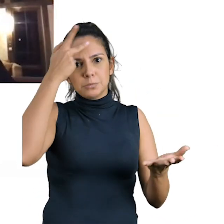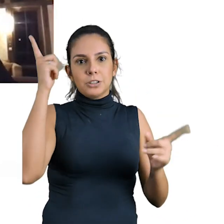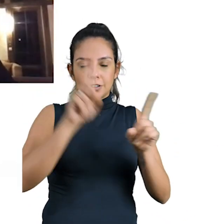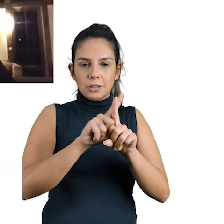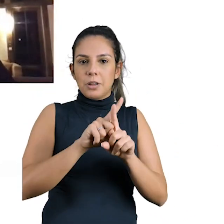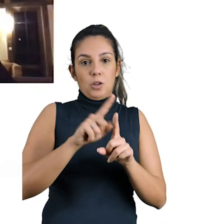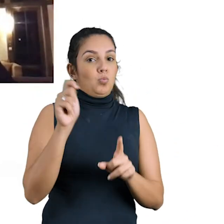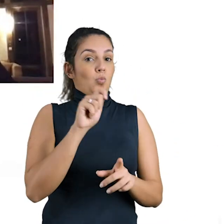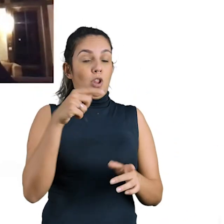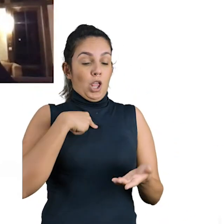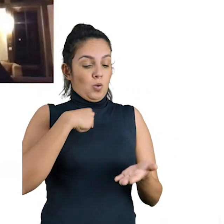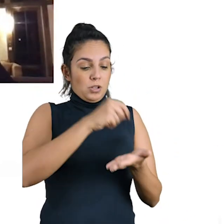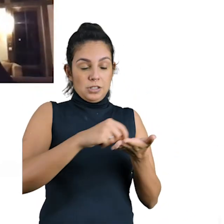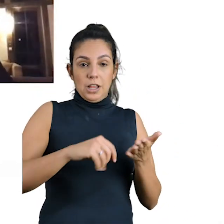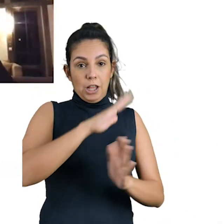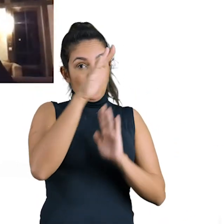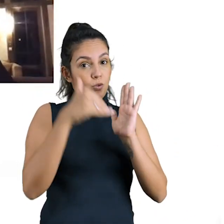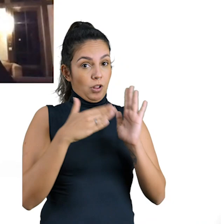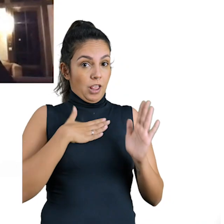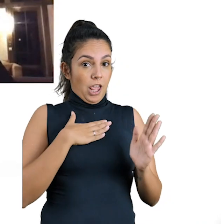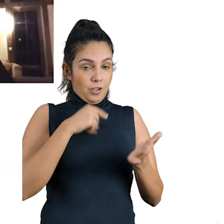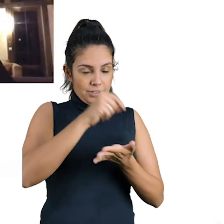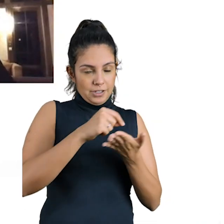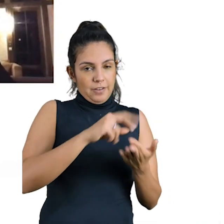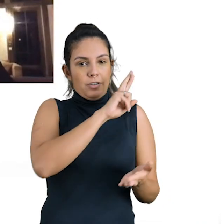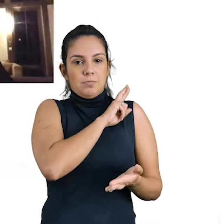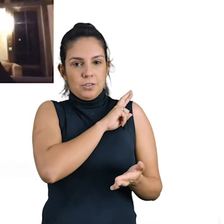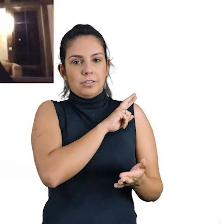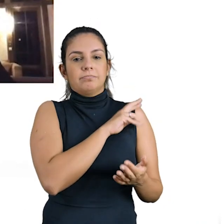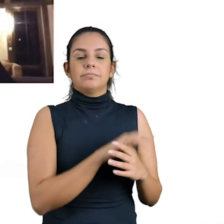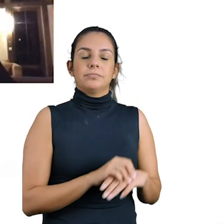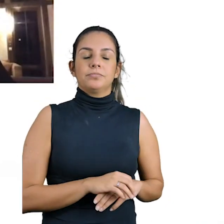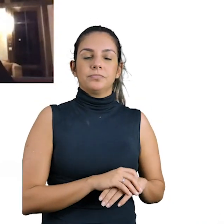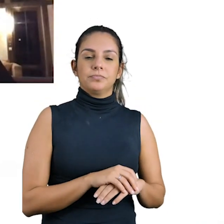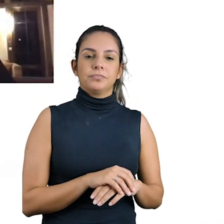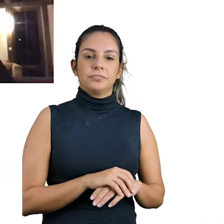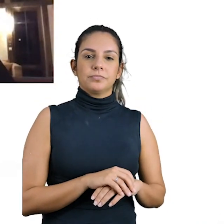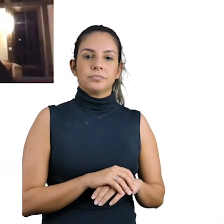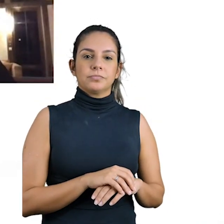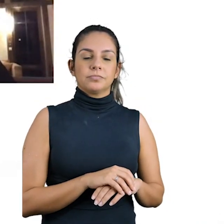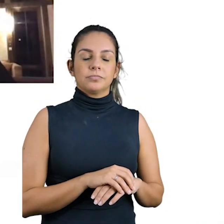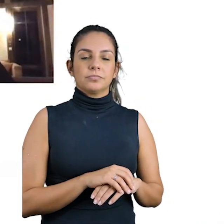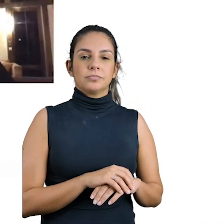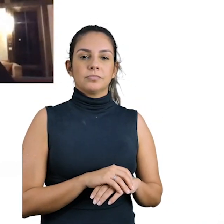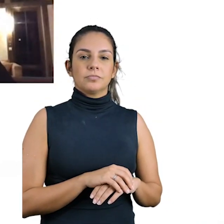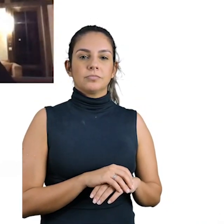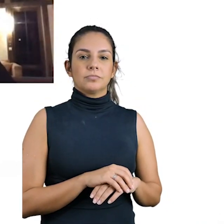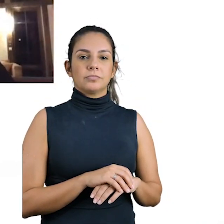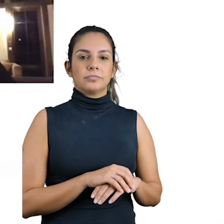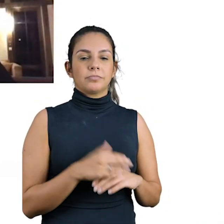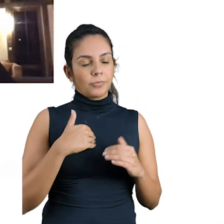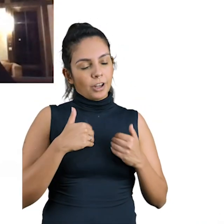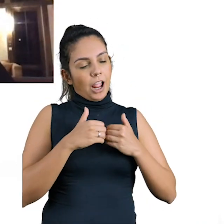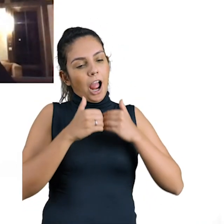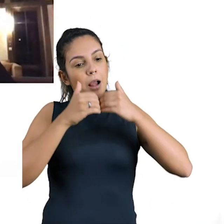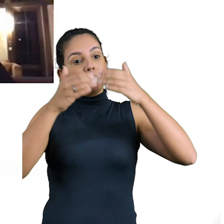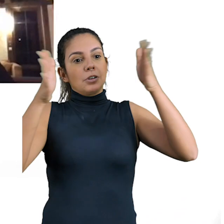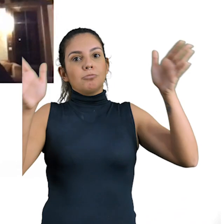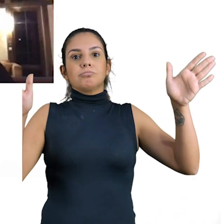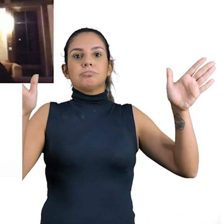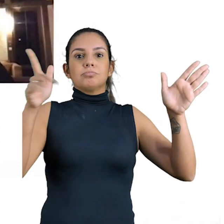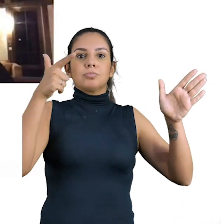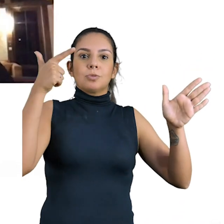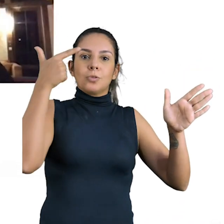ninguém que escreve para mim, os erros são todos meus também, né? Então, enfim, acho que mas eu me abri para um